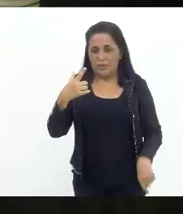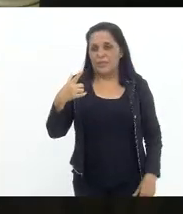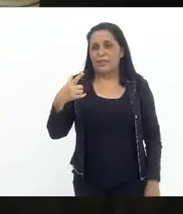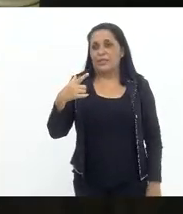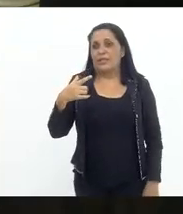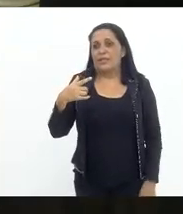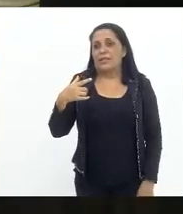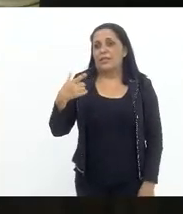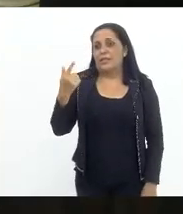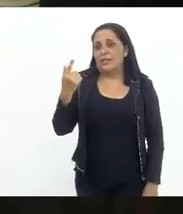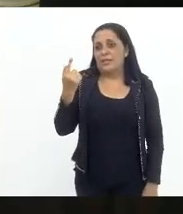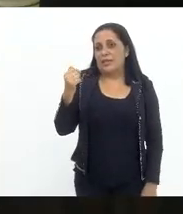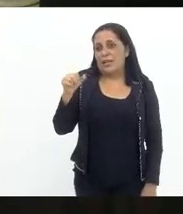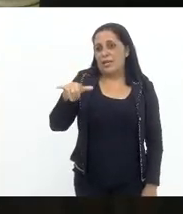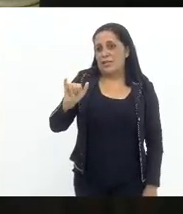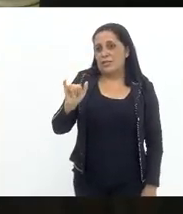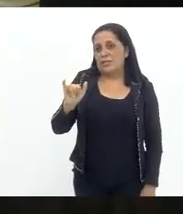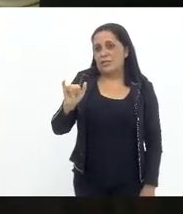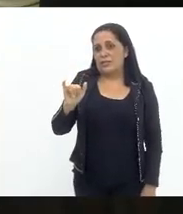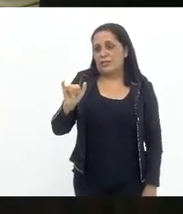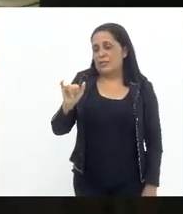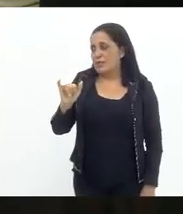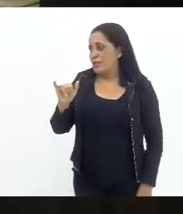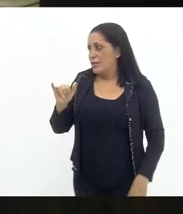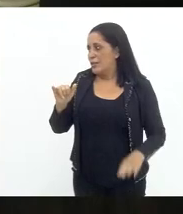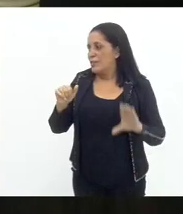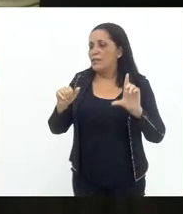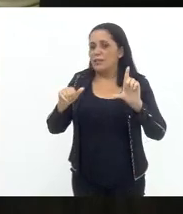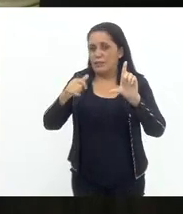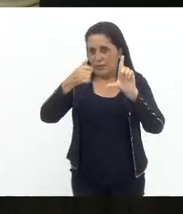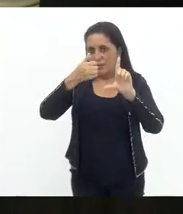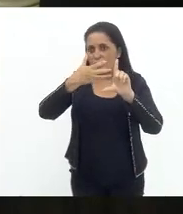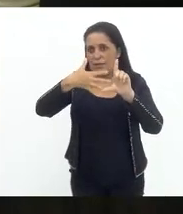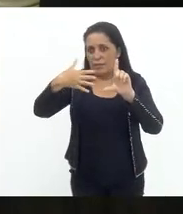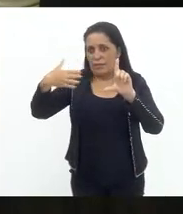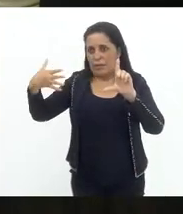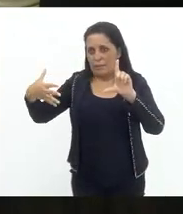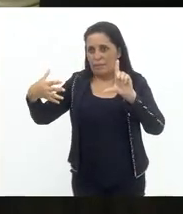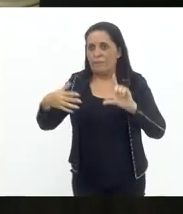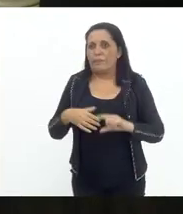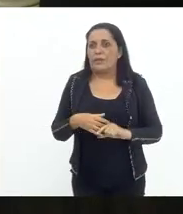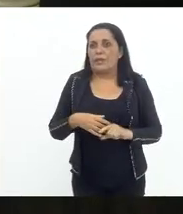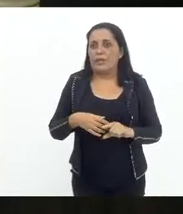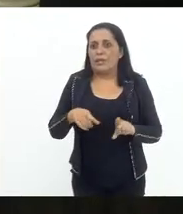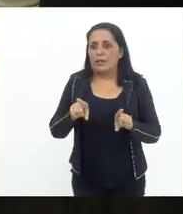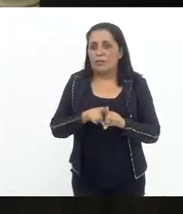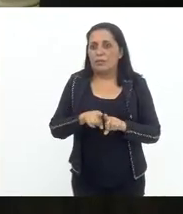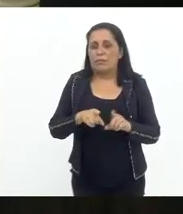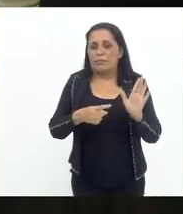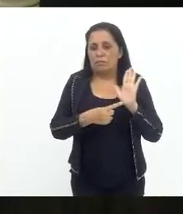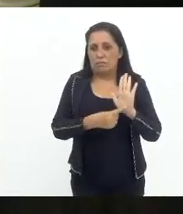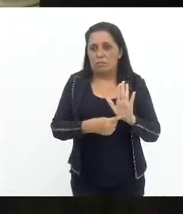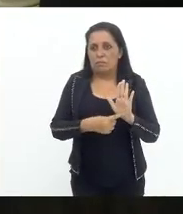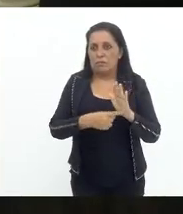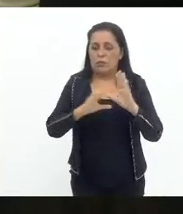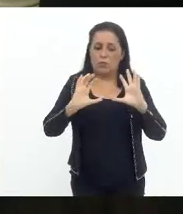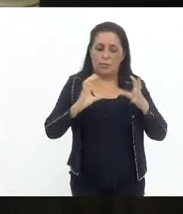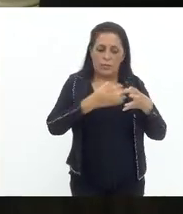Transsexuais, LGBTs, Rio Sem Homofobia. Pareceres da Comissão de Constituição e Justiça pela condicionalidade